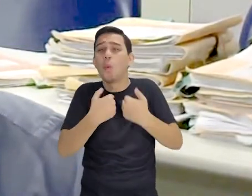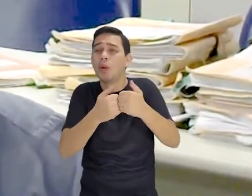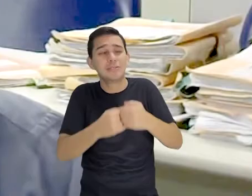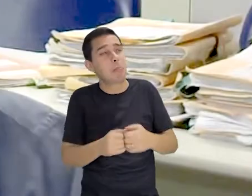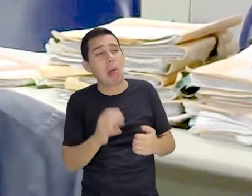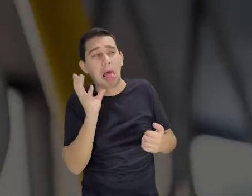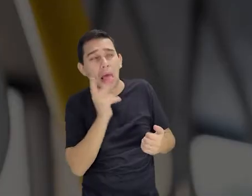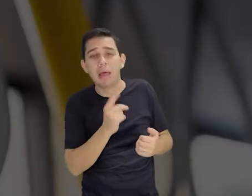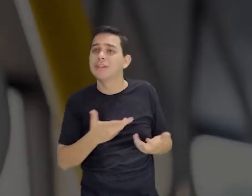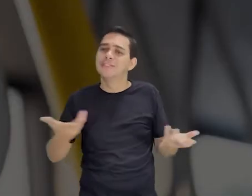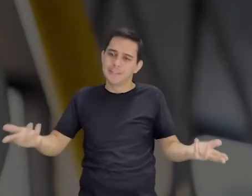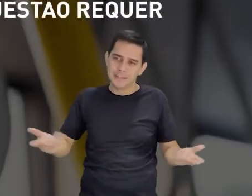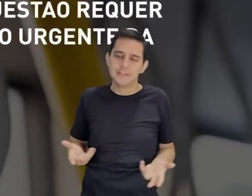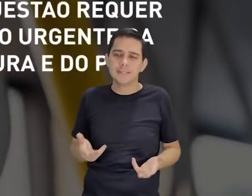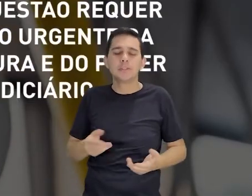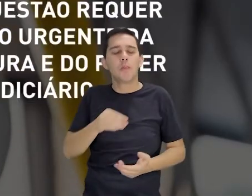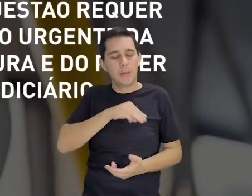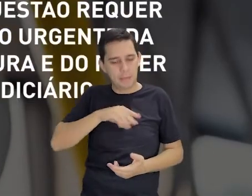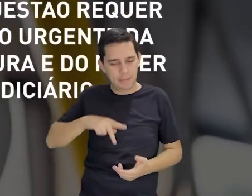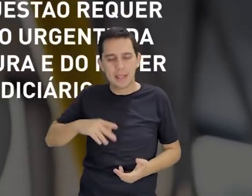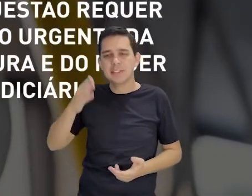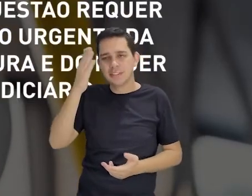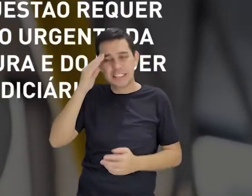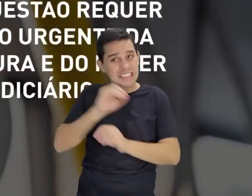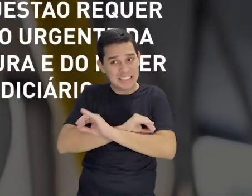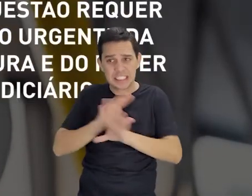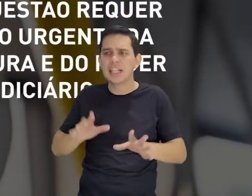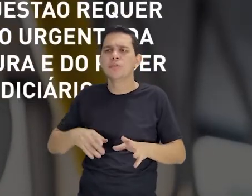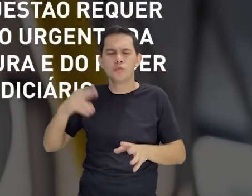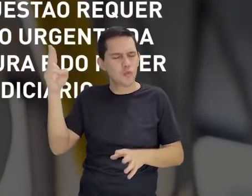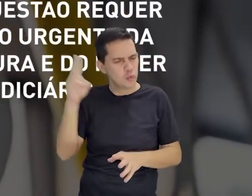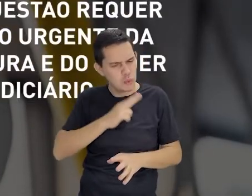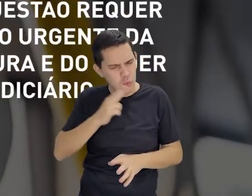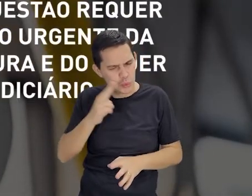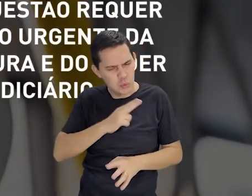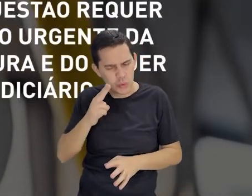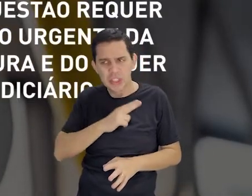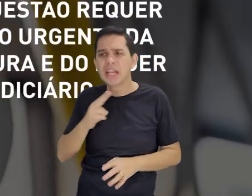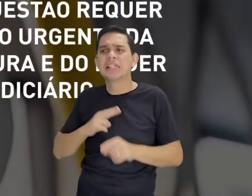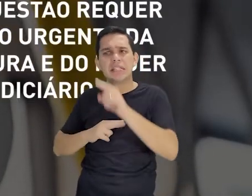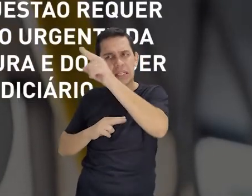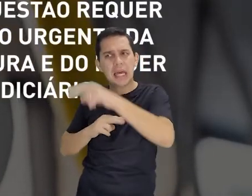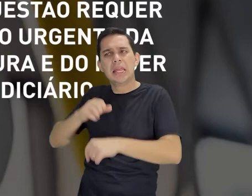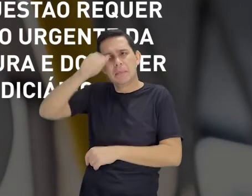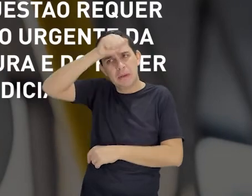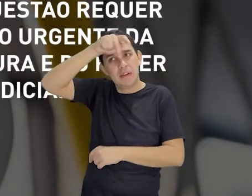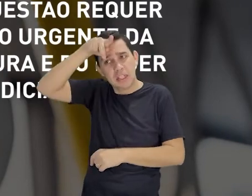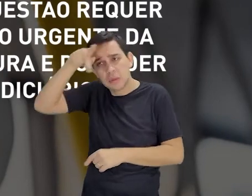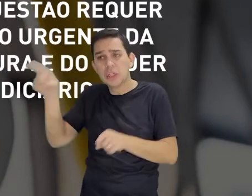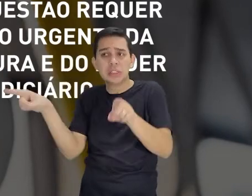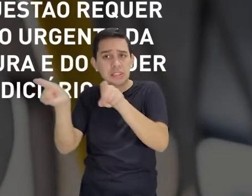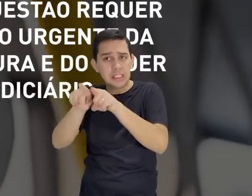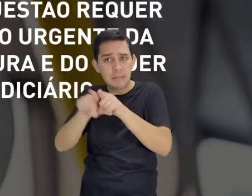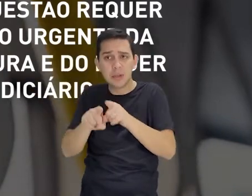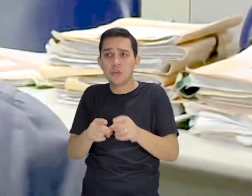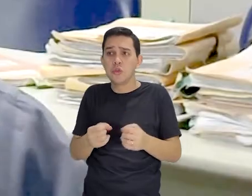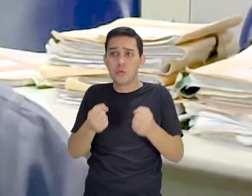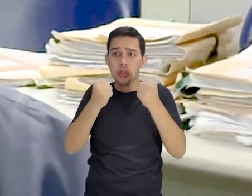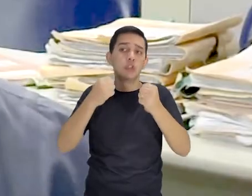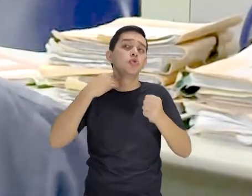MP entende que essa é uma situação que requer a atenção urgente, tanto da Prefeitura quanto do Poder